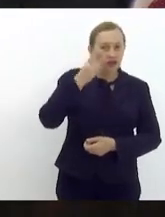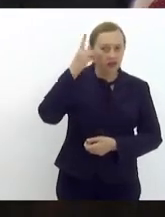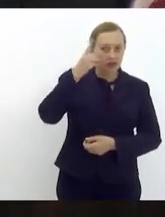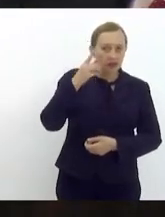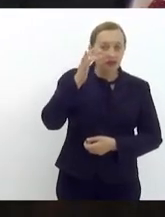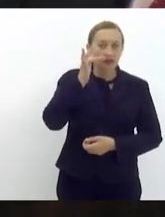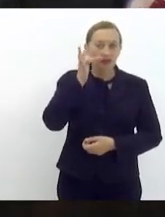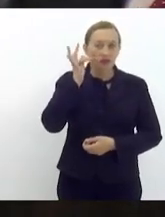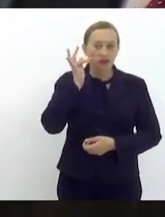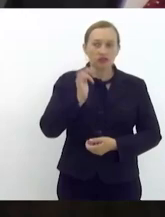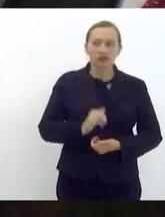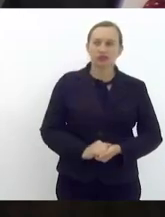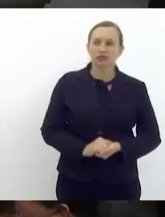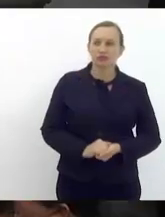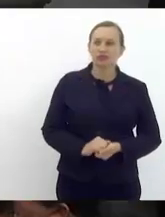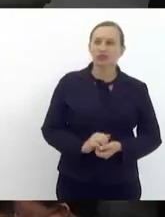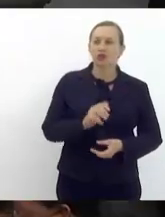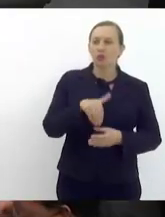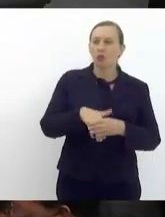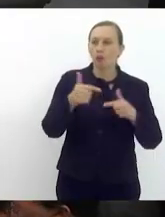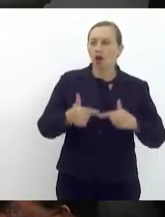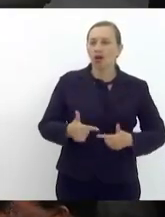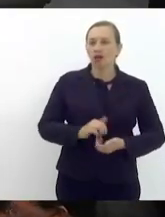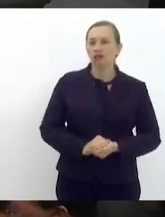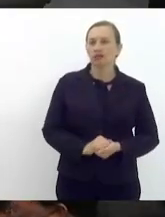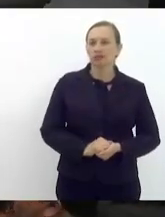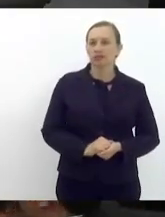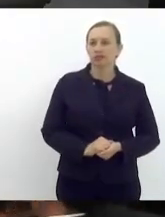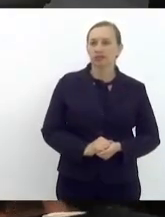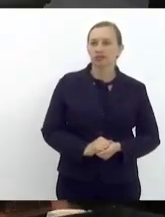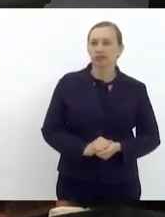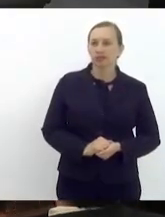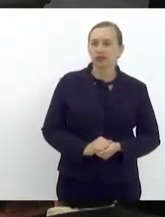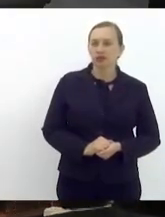Flávio Serafim. Abstenção.